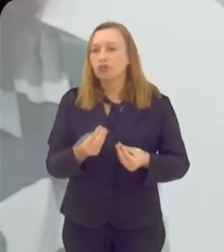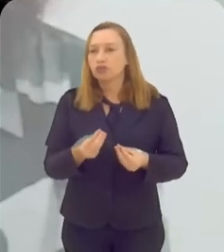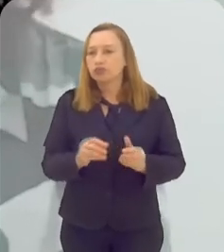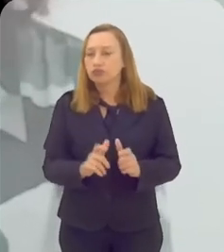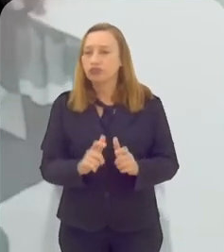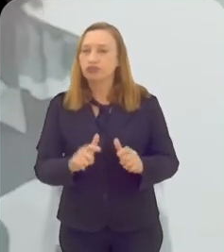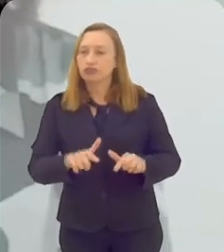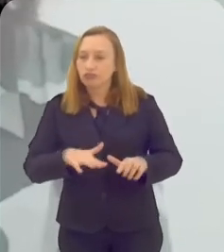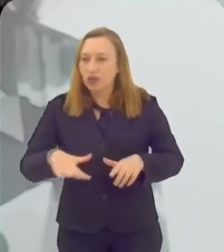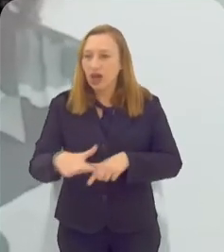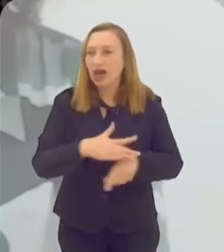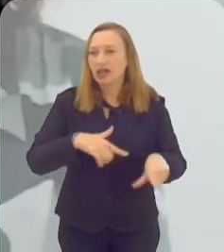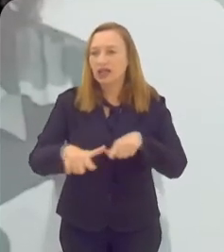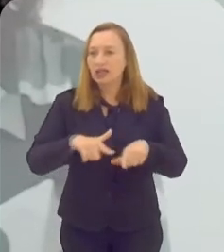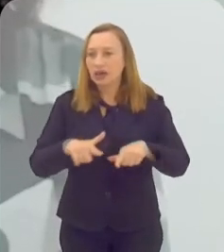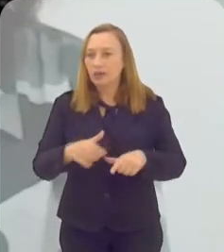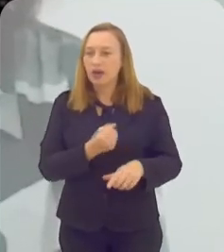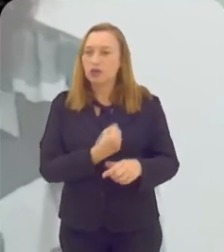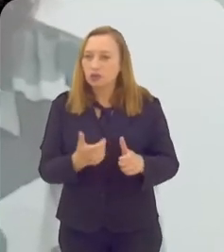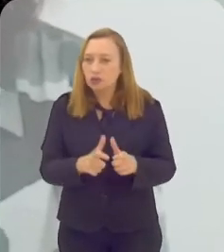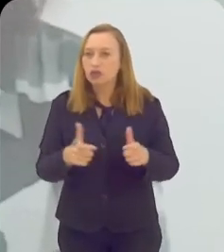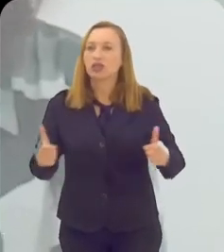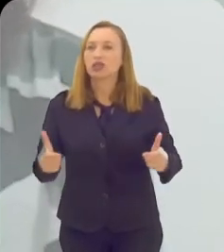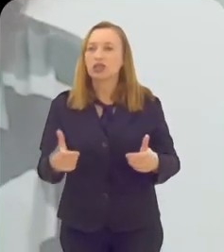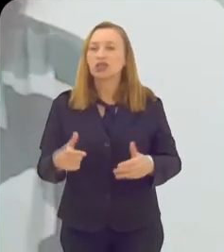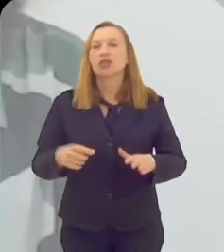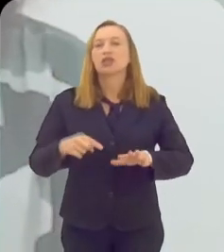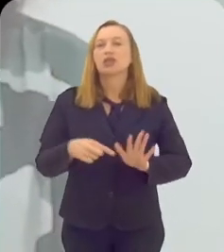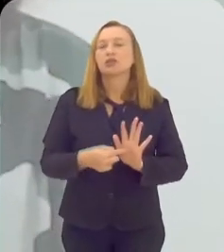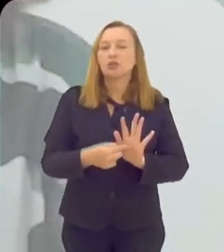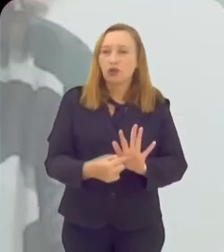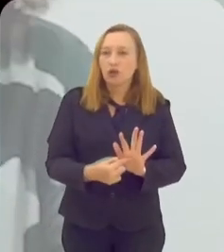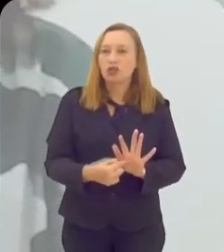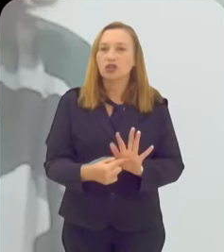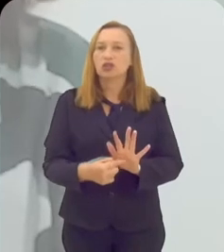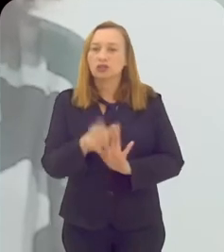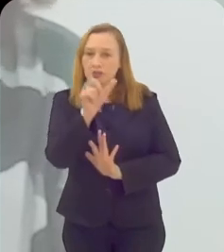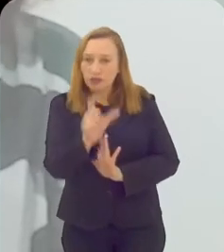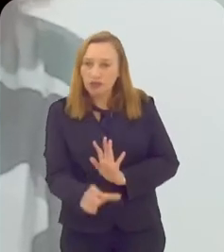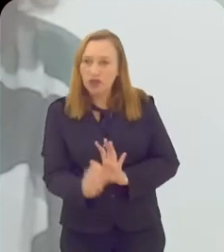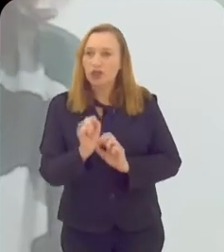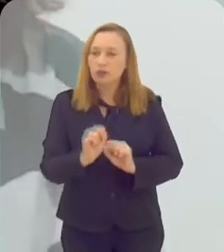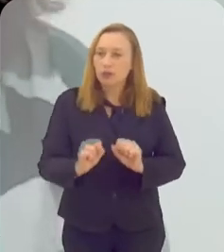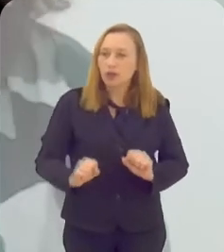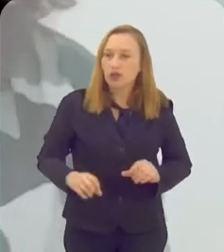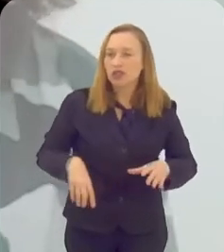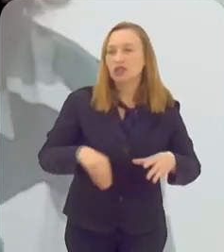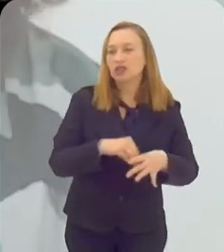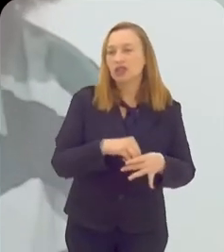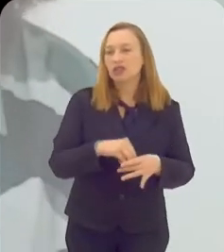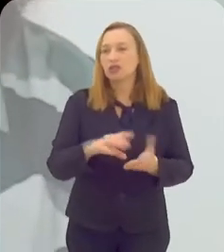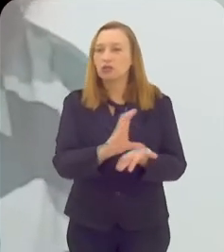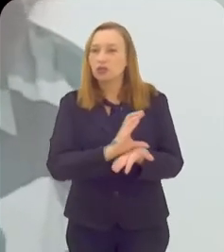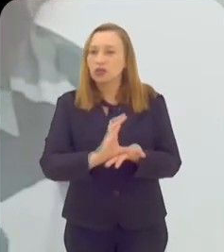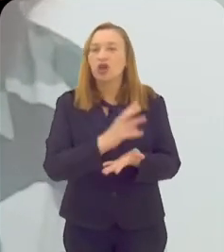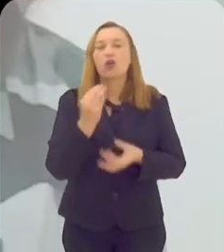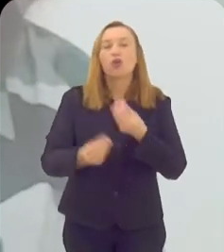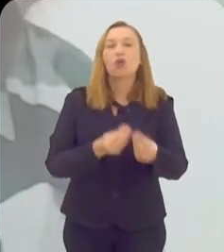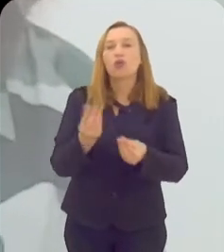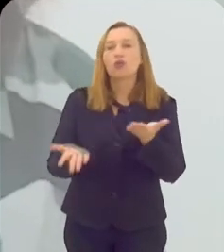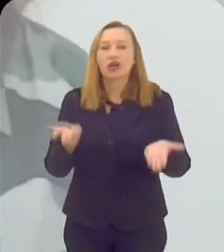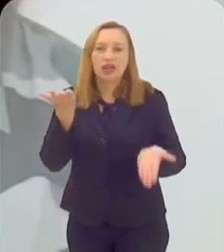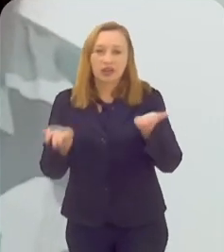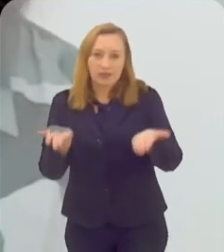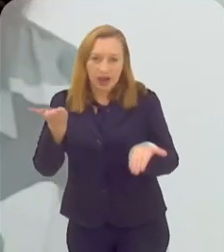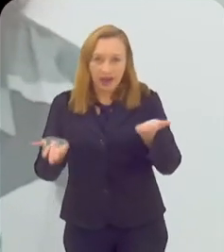essa base, né? Porque eu necessito de um investimento da identificação desse perfil que pode assumir esse espaço no conselho. Como